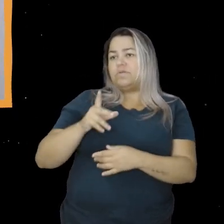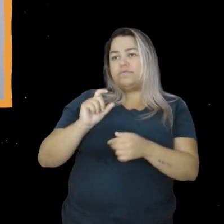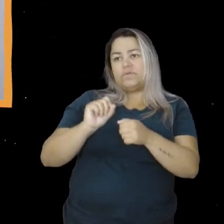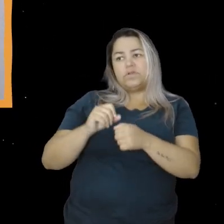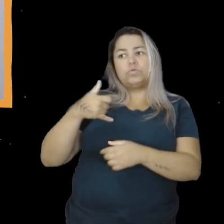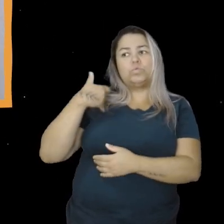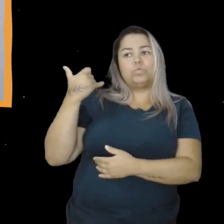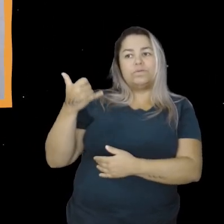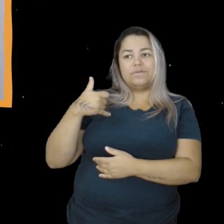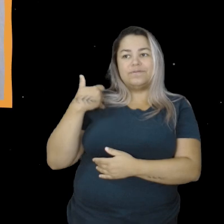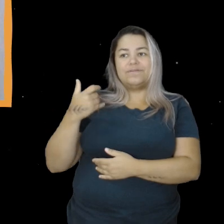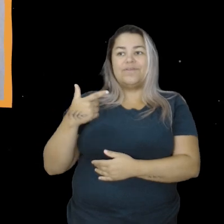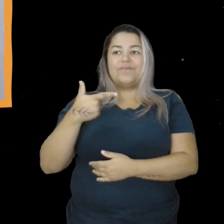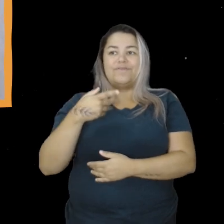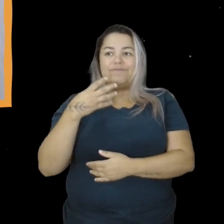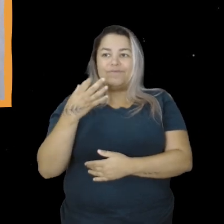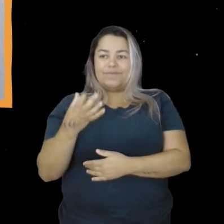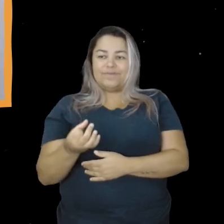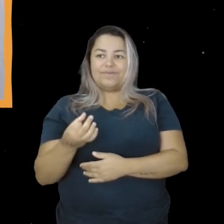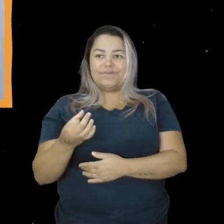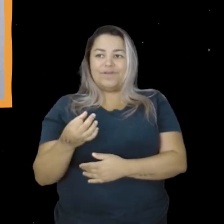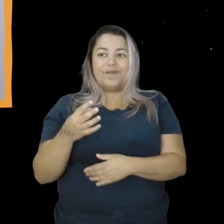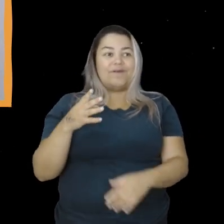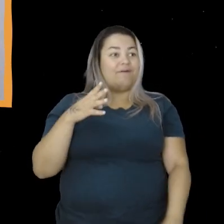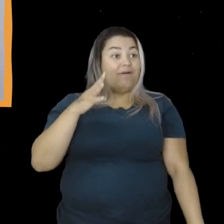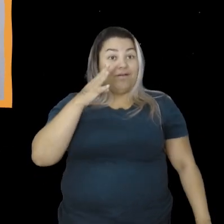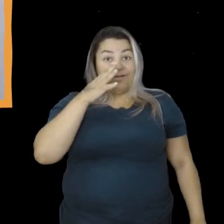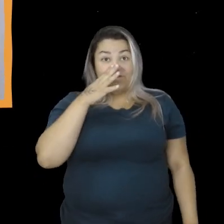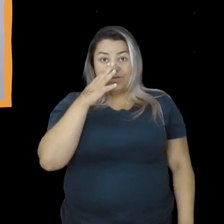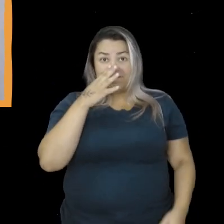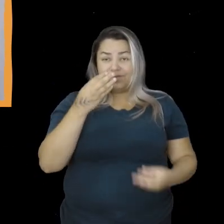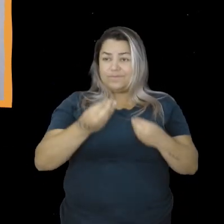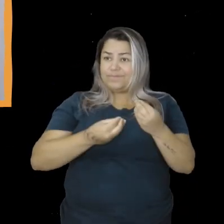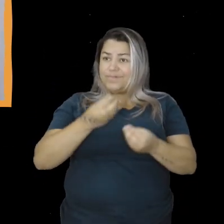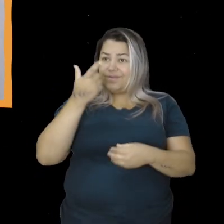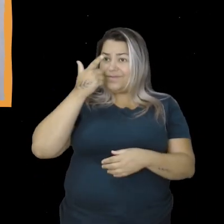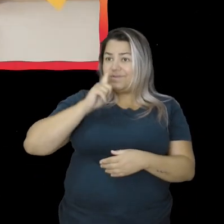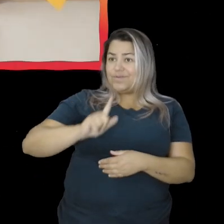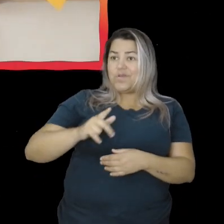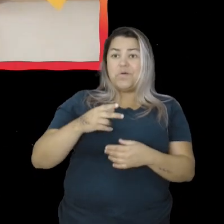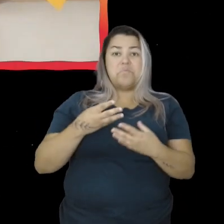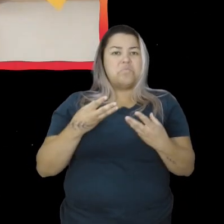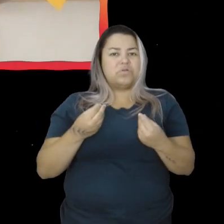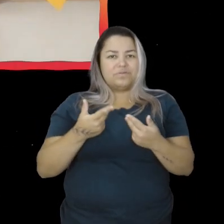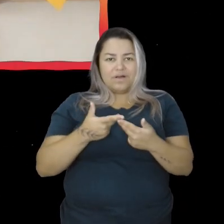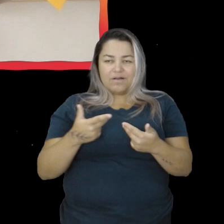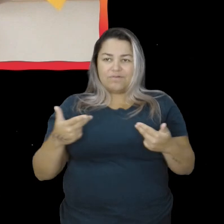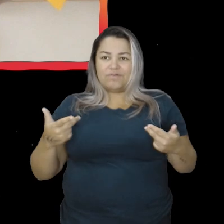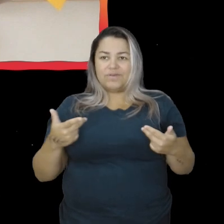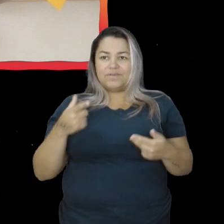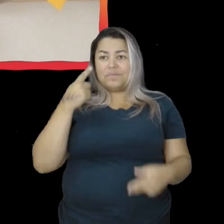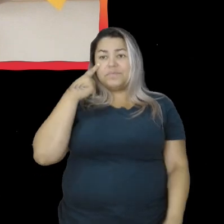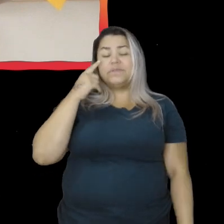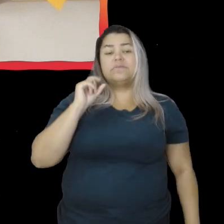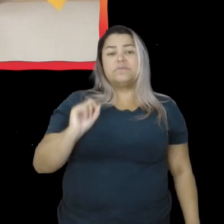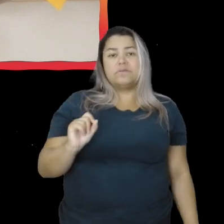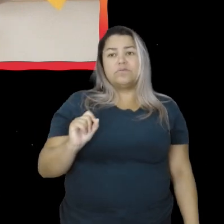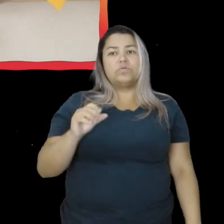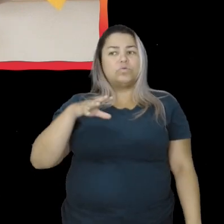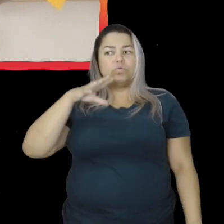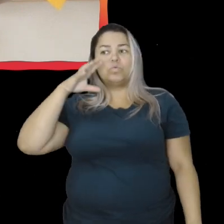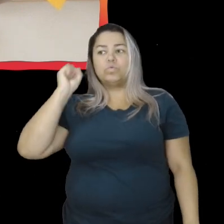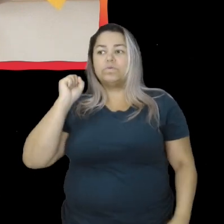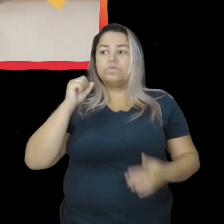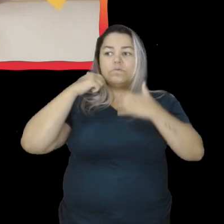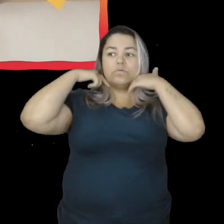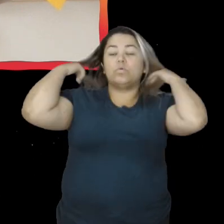idade, né? Eu tenho 26 e fico pensando, nossa, como ela conseguiu, gente, é muita coisa. E aí eu fico pensando que quem escuta sobre o teu currículo